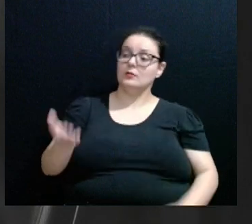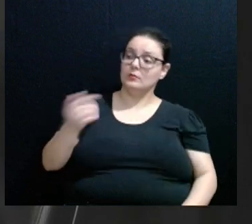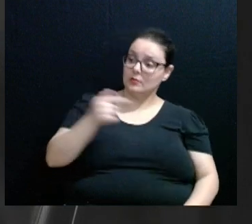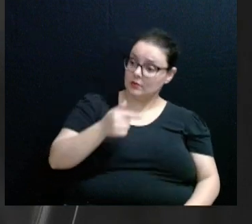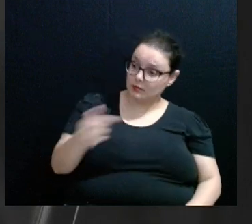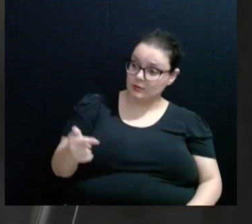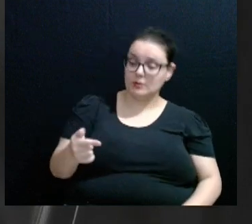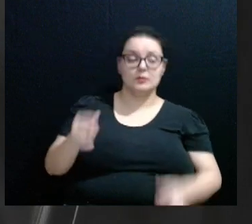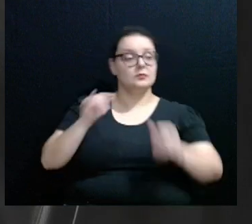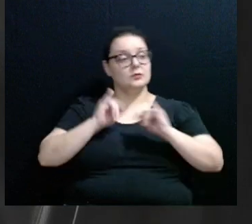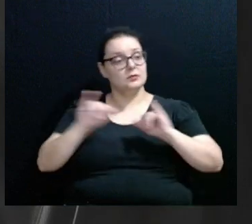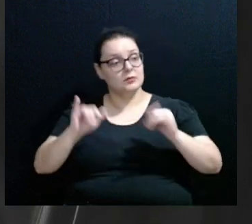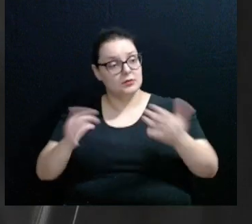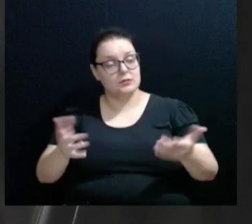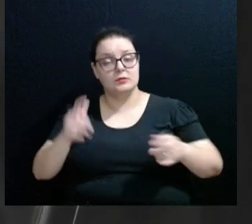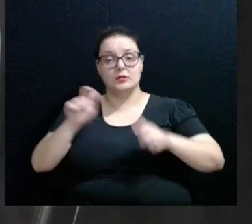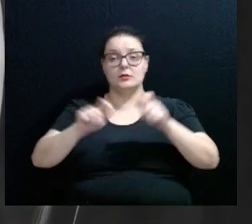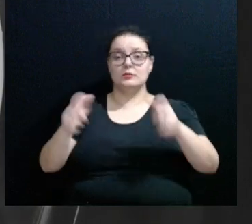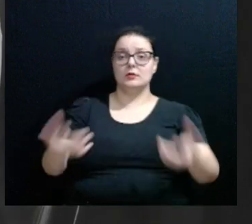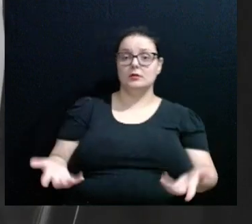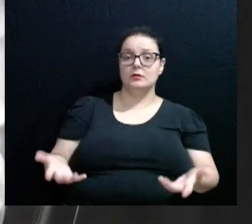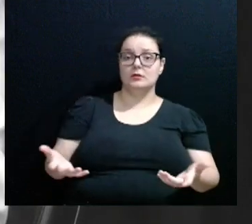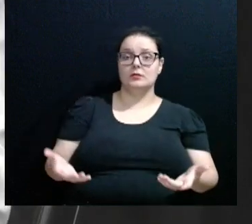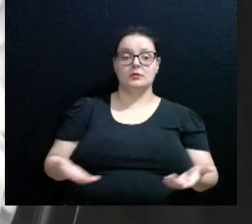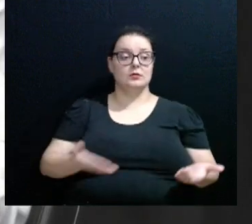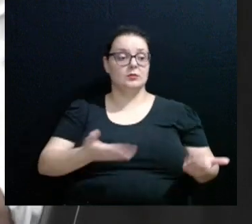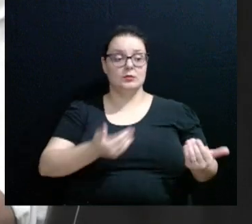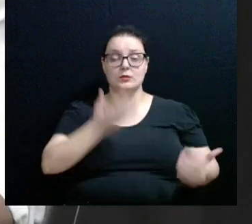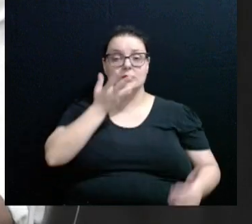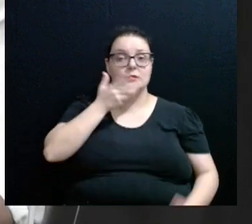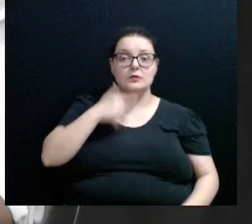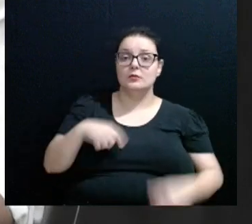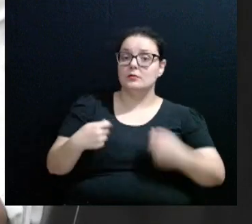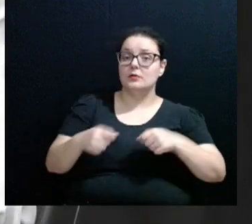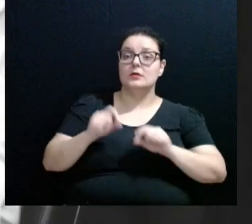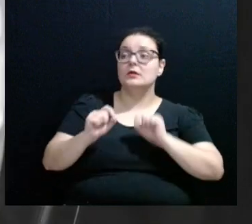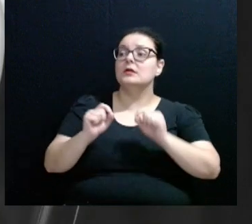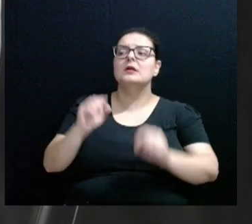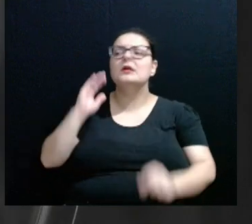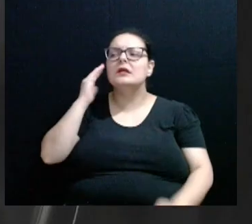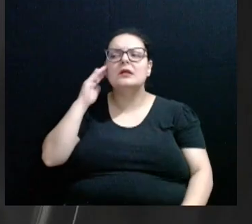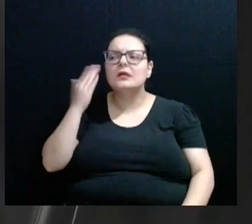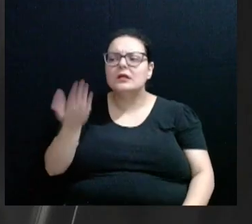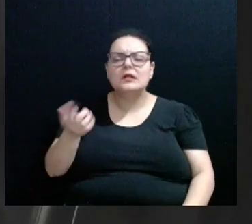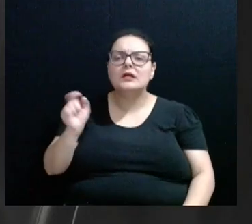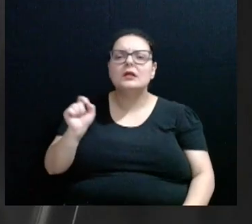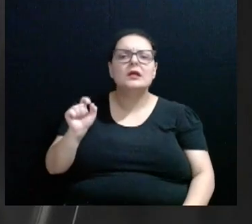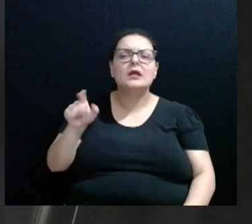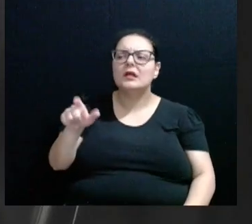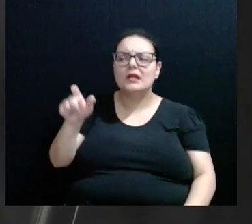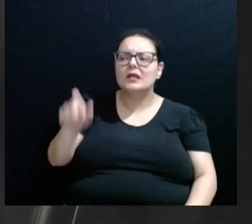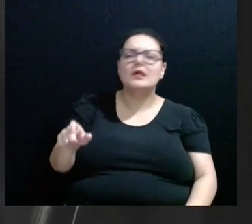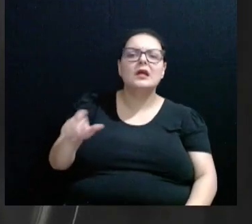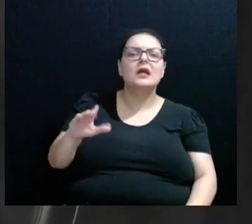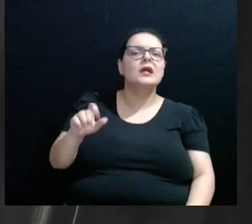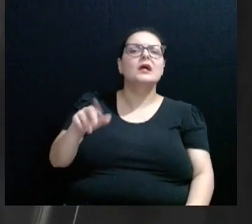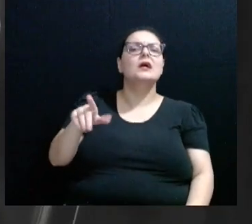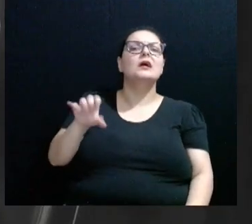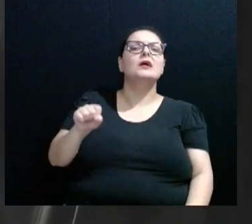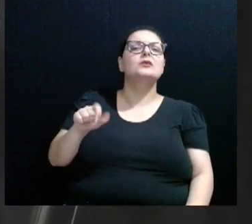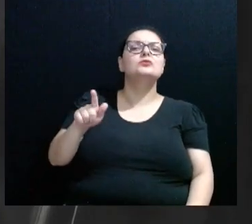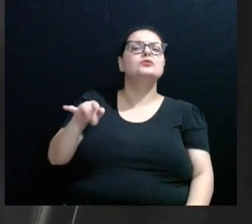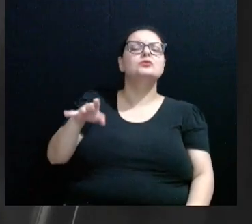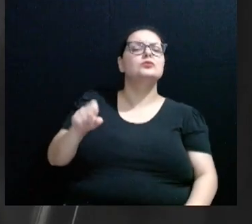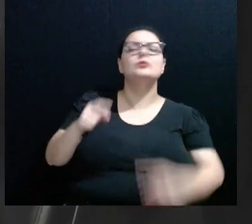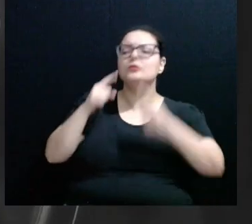vamos divulgar para as pessoas. Os jovens, as crianças precisam entender quem foi Carlos Gomes, o que ele representa para a nossa cidade.